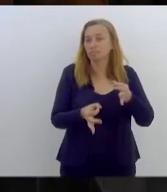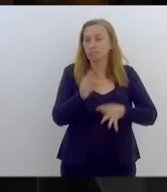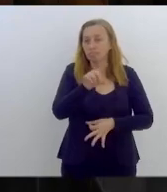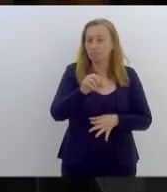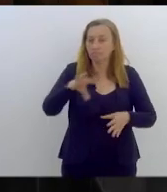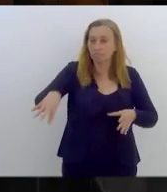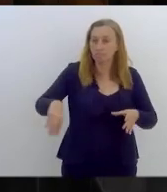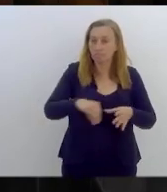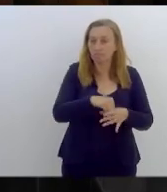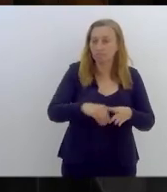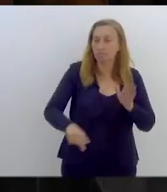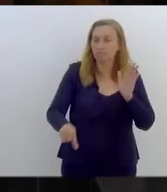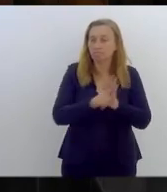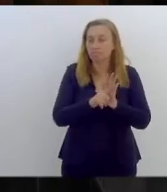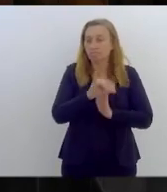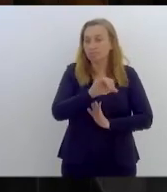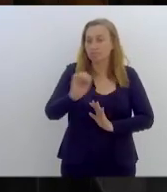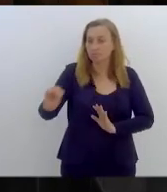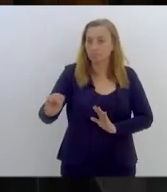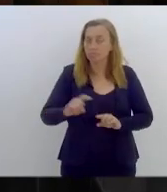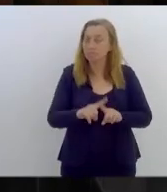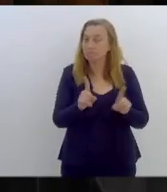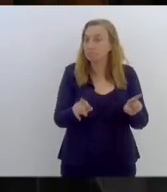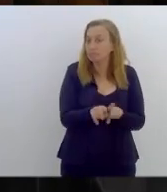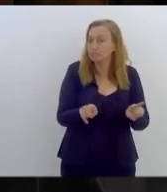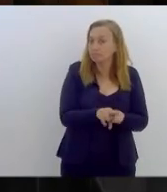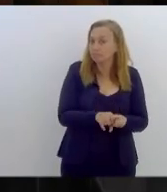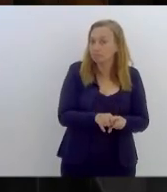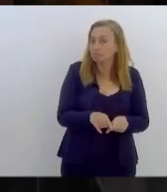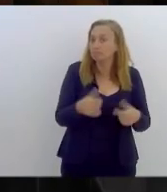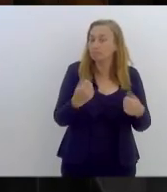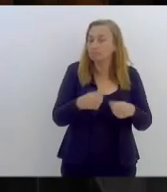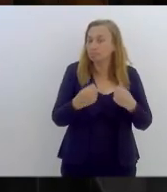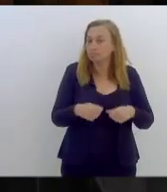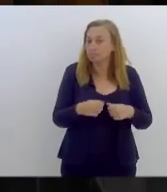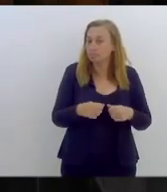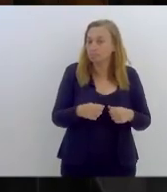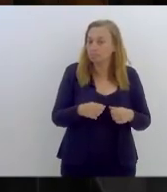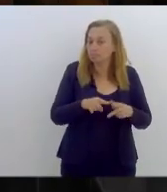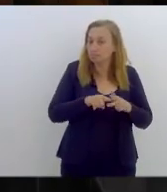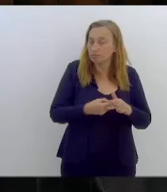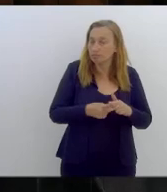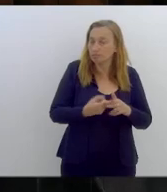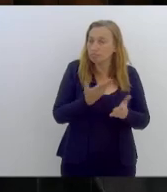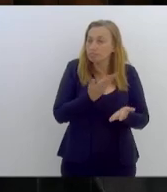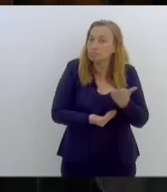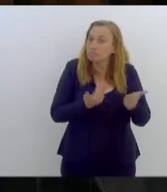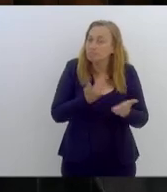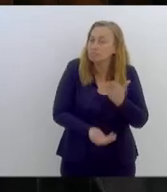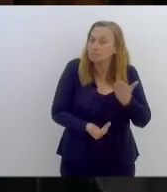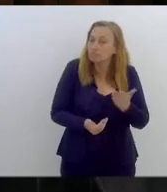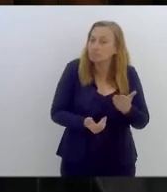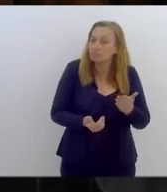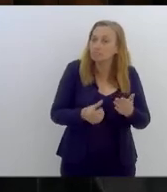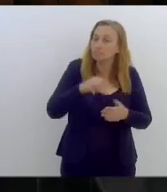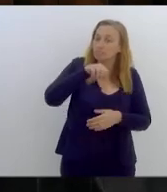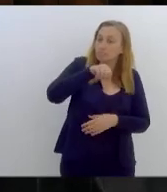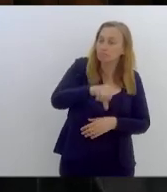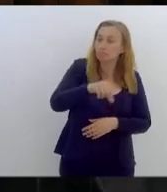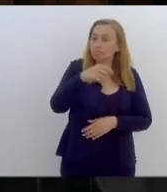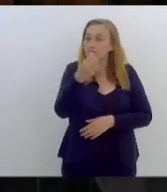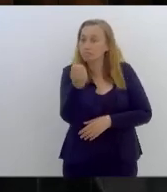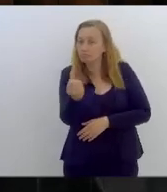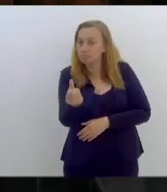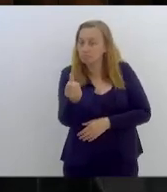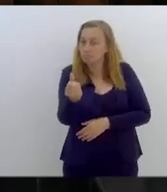que entrar na lei do ICMS mas também tem que repor as perdas desde 96